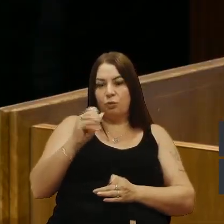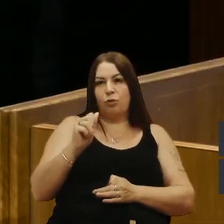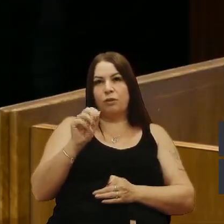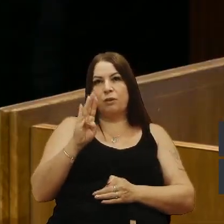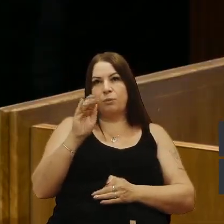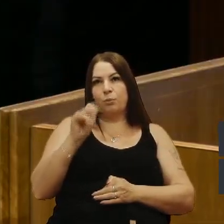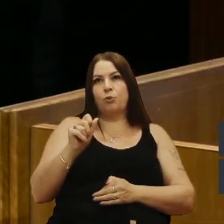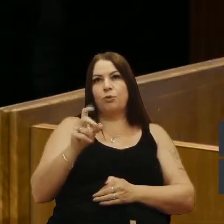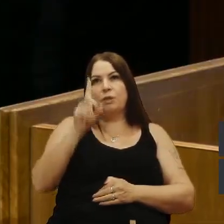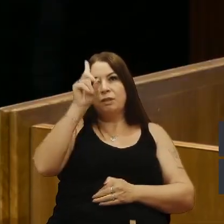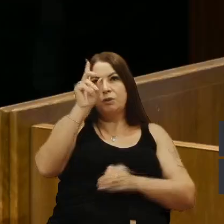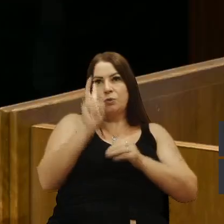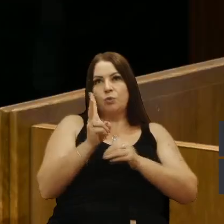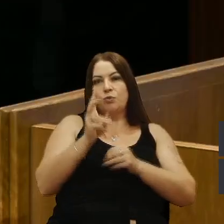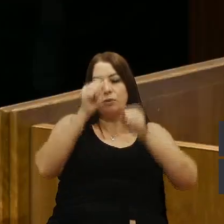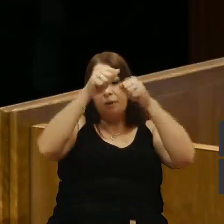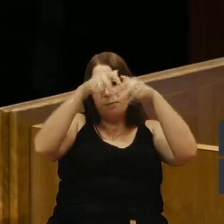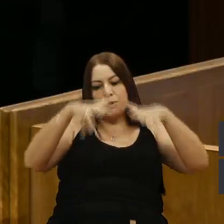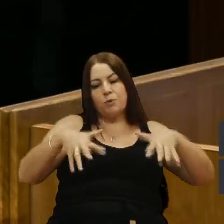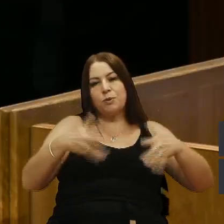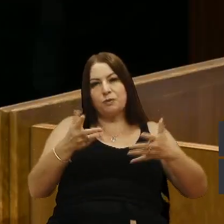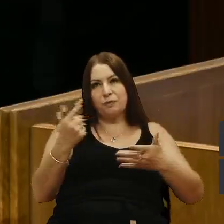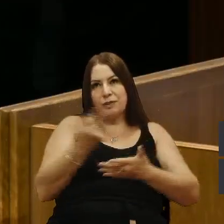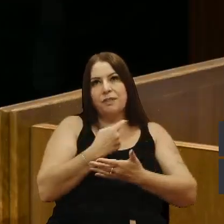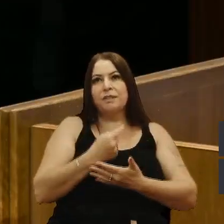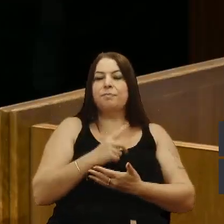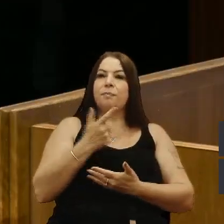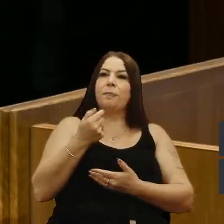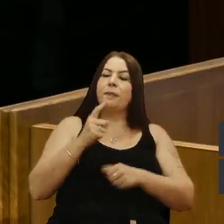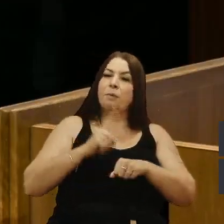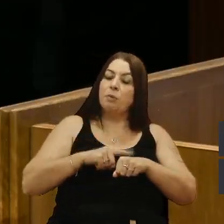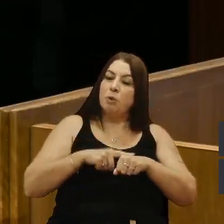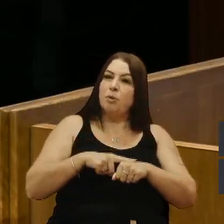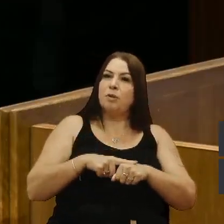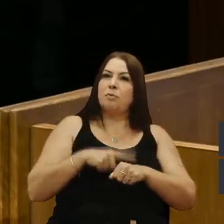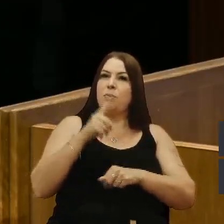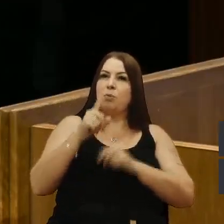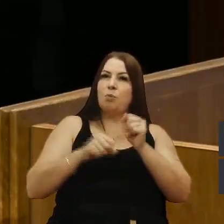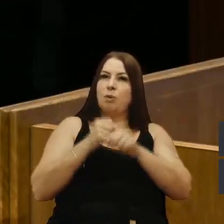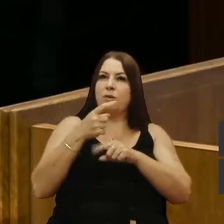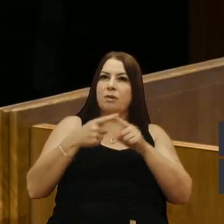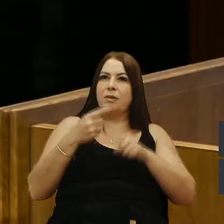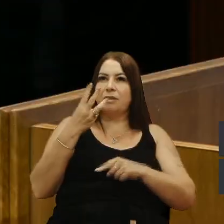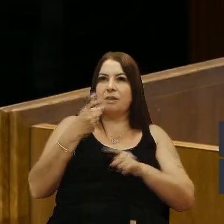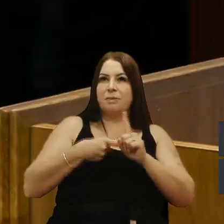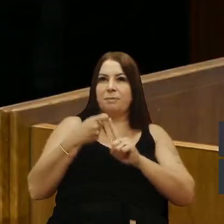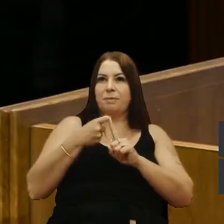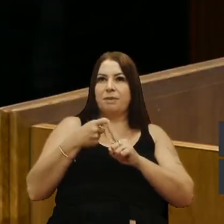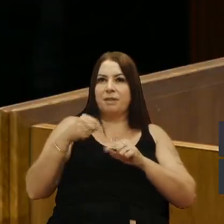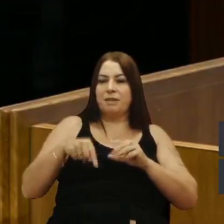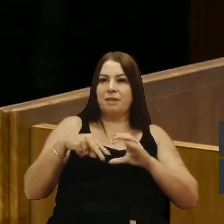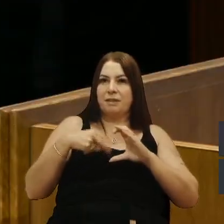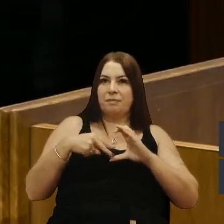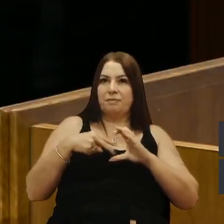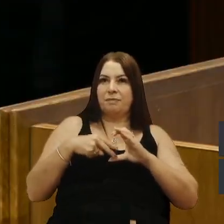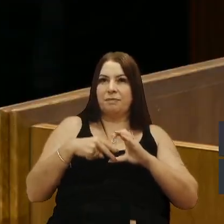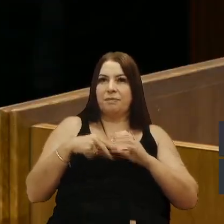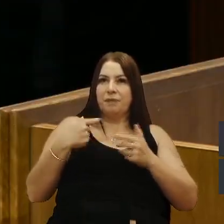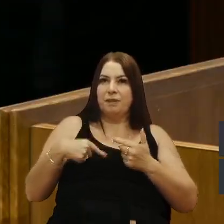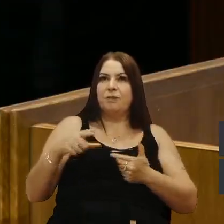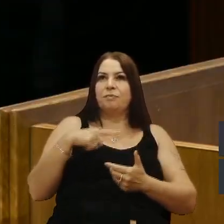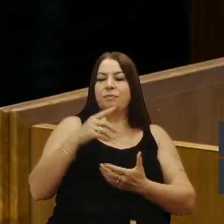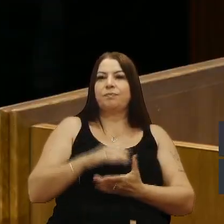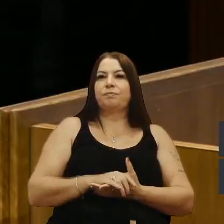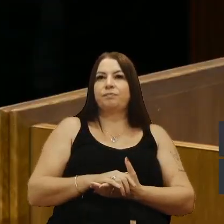continue abençoando vocês. Depois de um tempo, 1 ano e 3 meses do desafio do Legislativo, de um hiato que